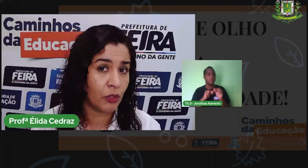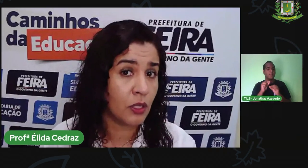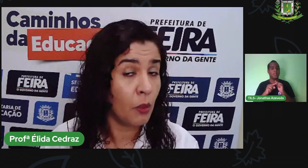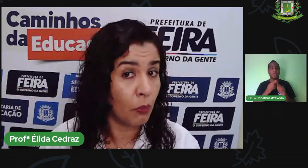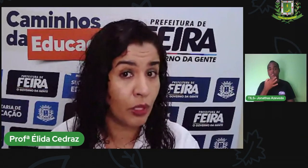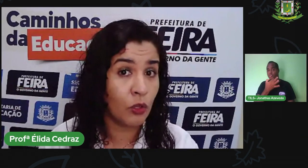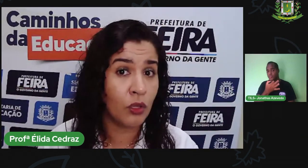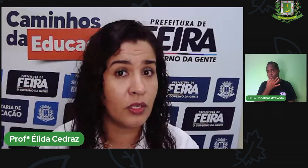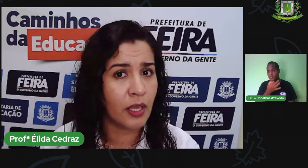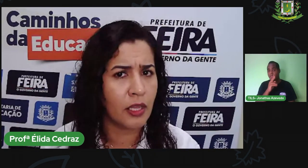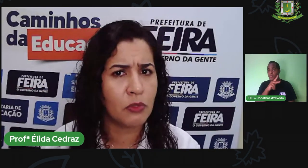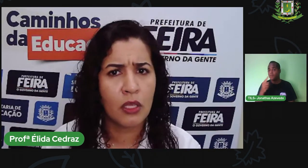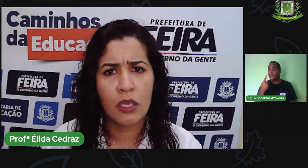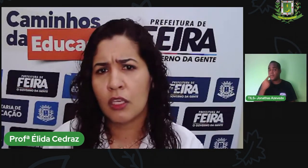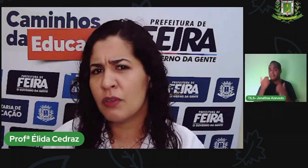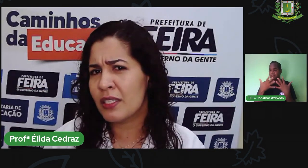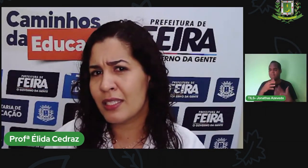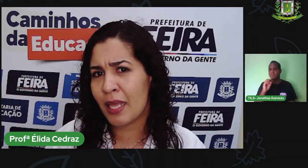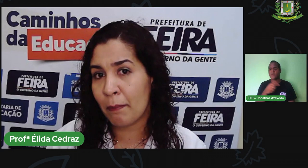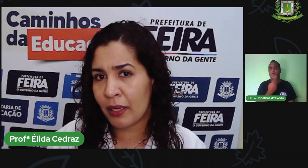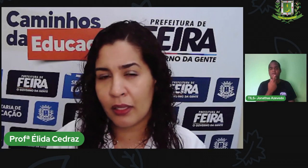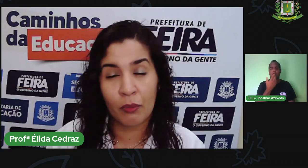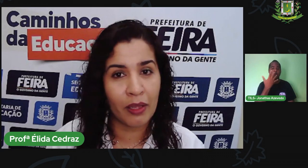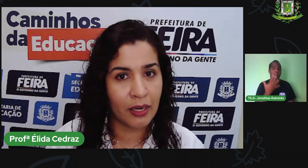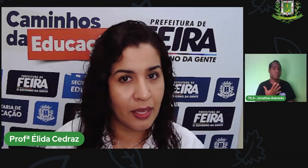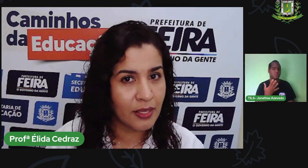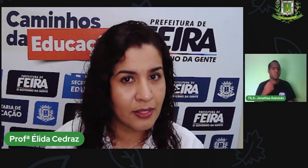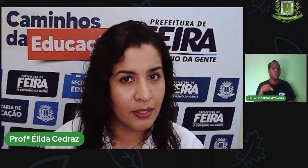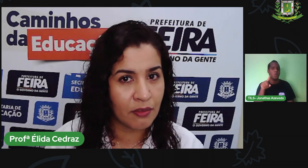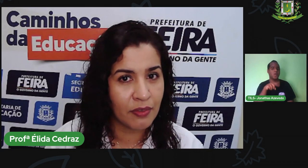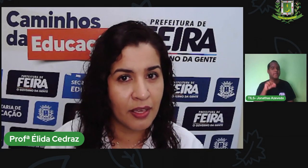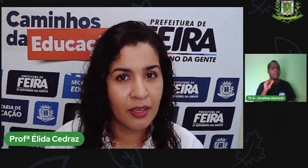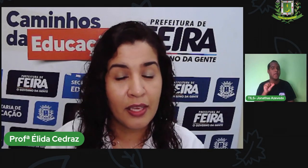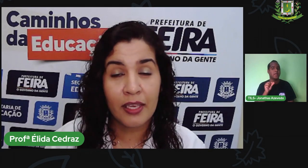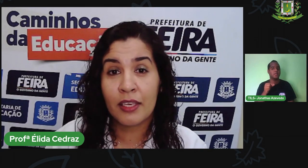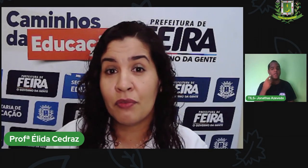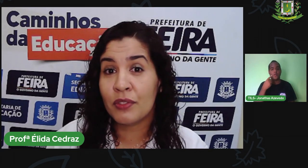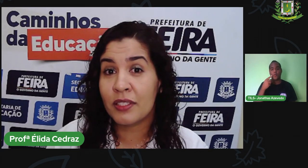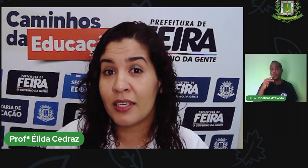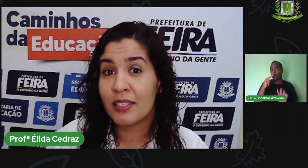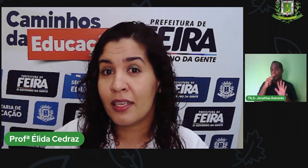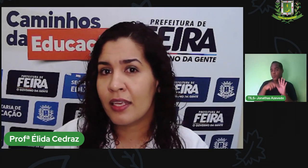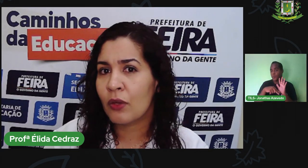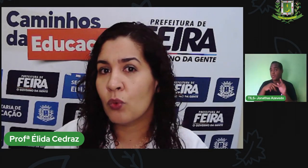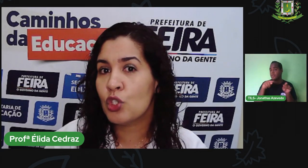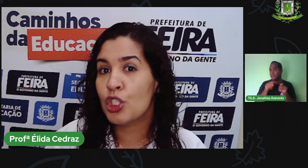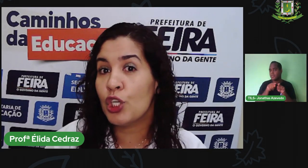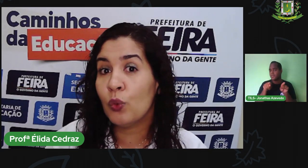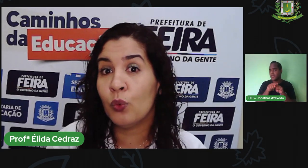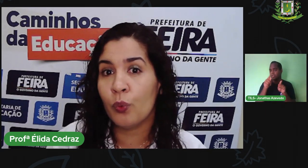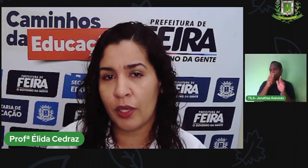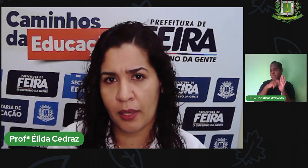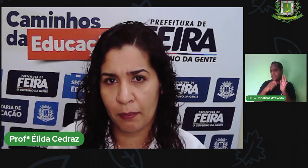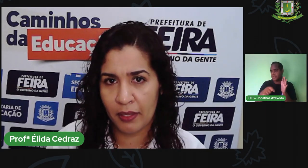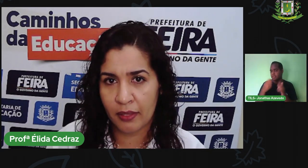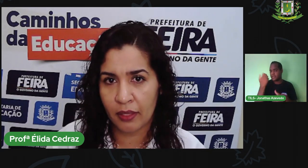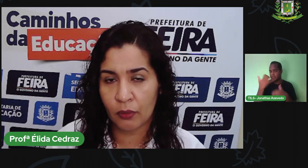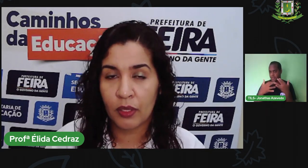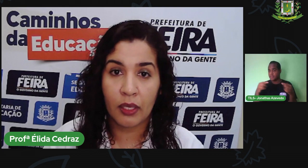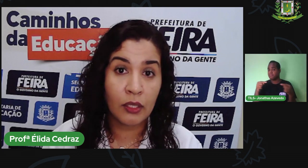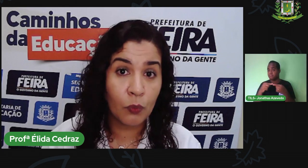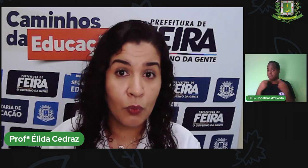das prós Porque nós queremos Que vocês aprendam a ler e escrever E que vocês continuem